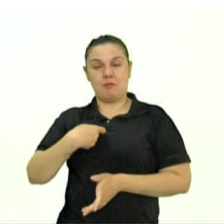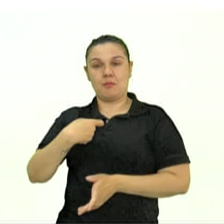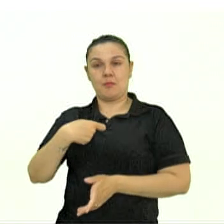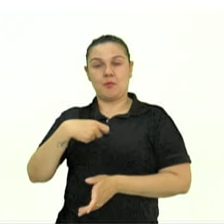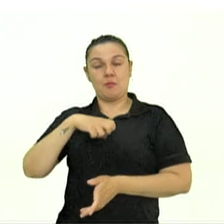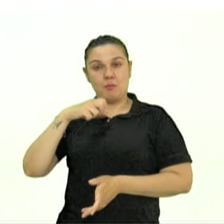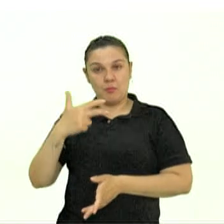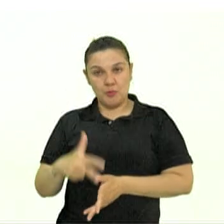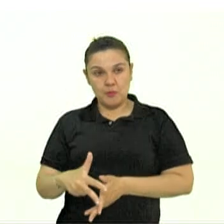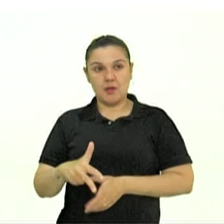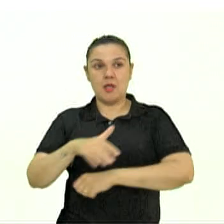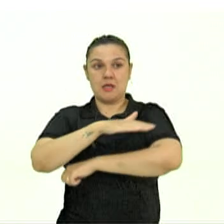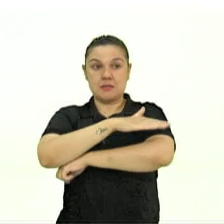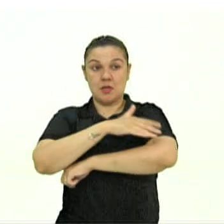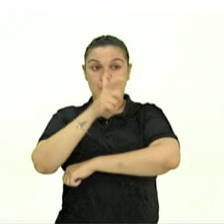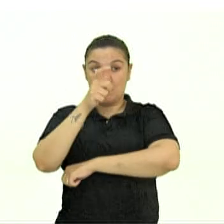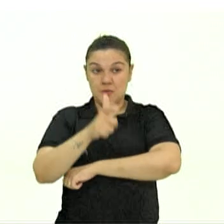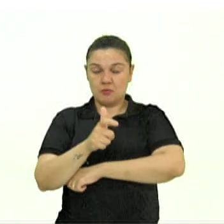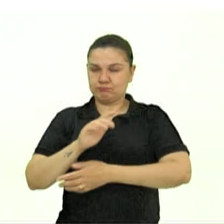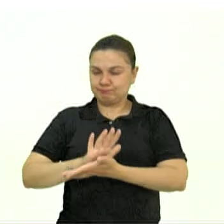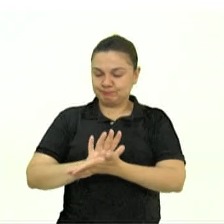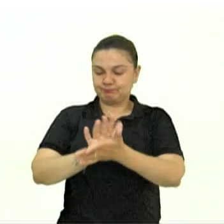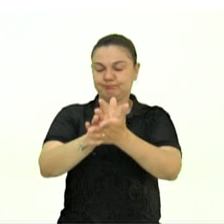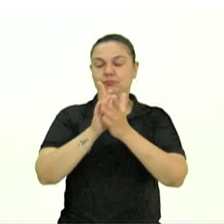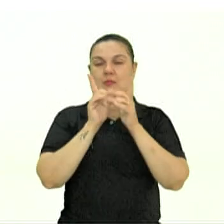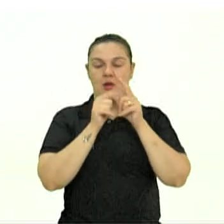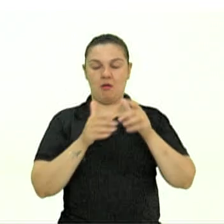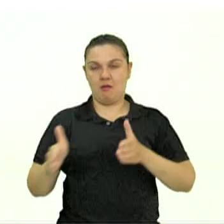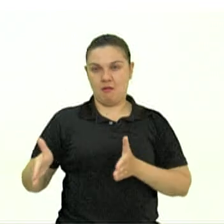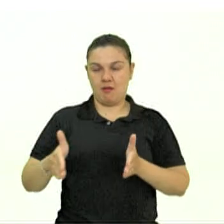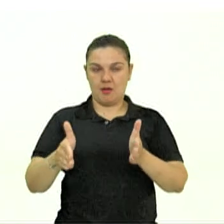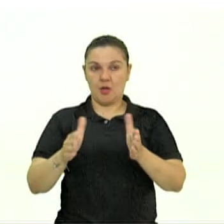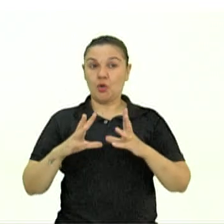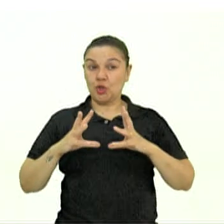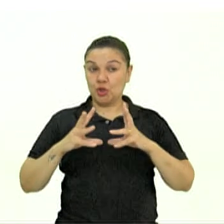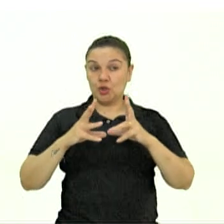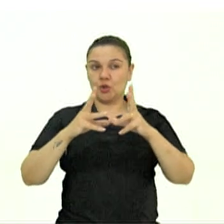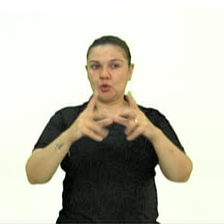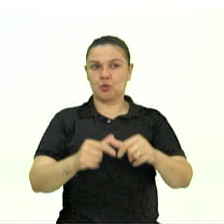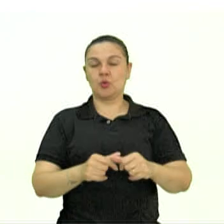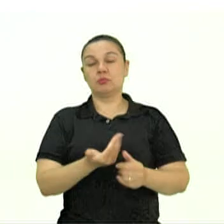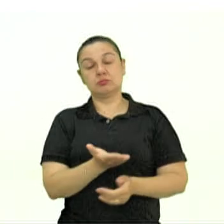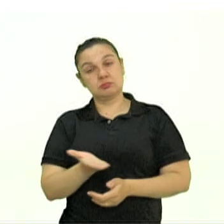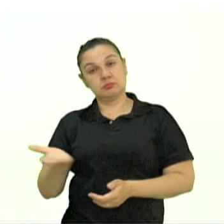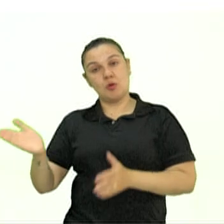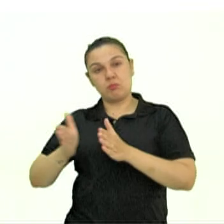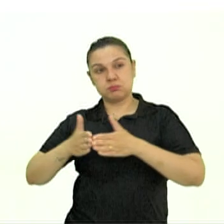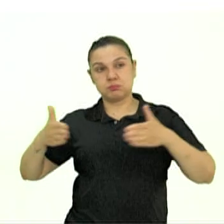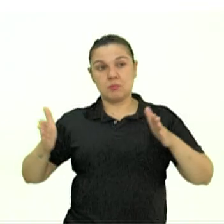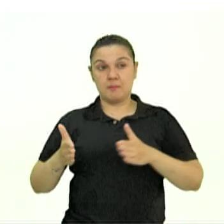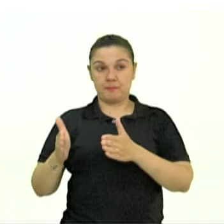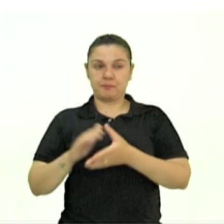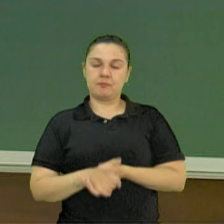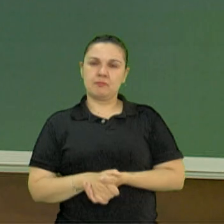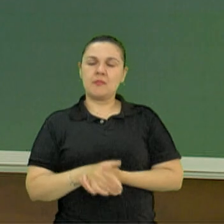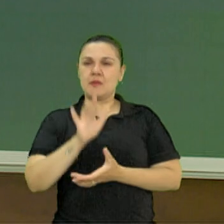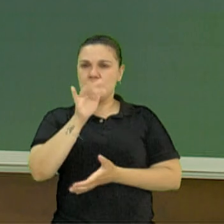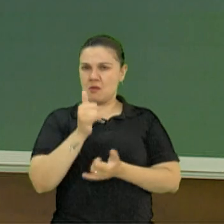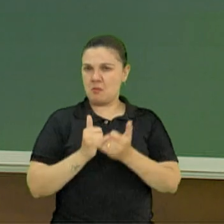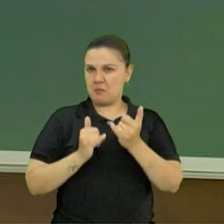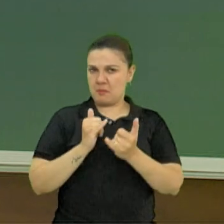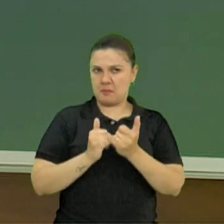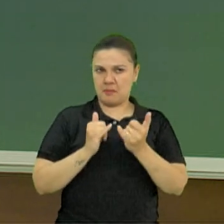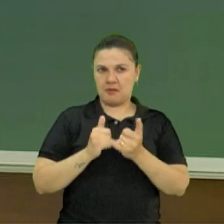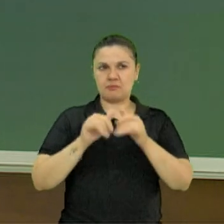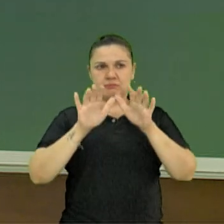que avassala e que domina o gigante das águas, e com ela toda a navegação do largo rio. Que parece que